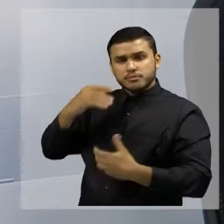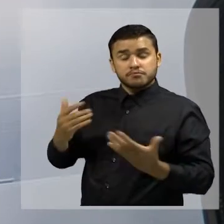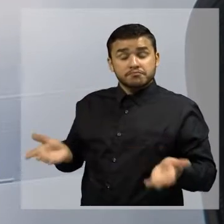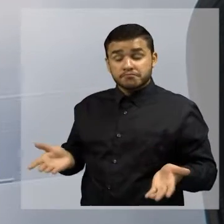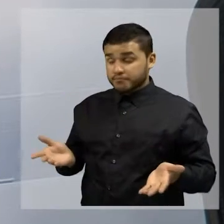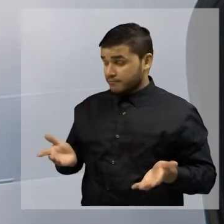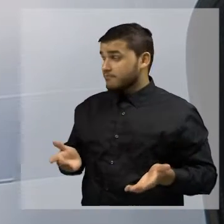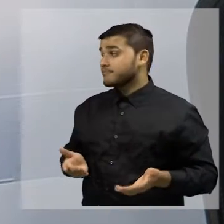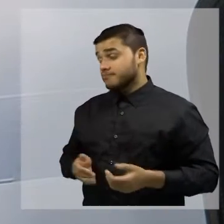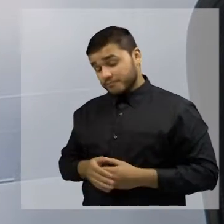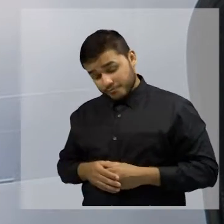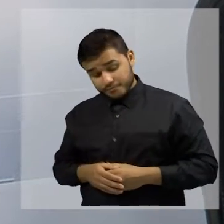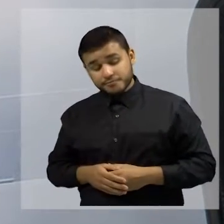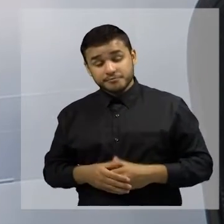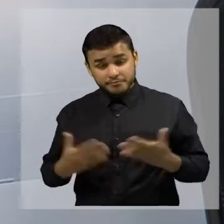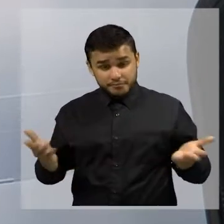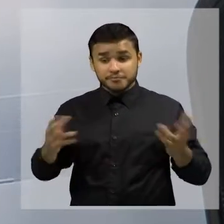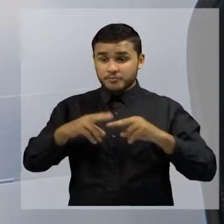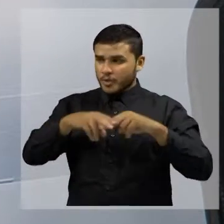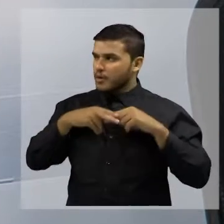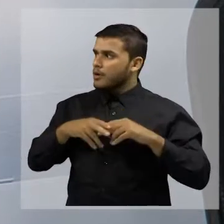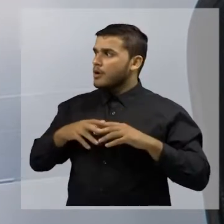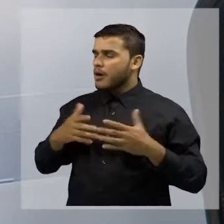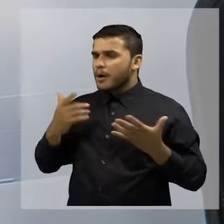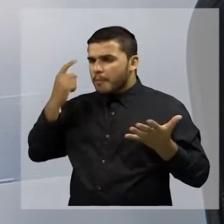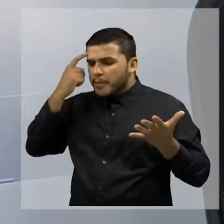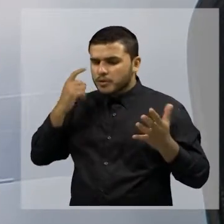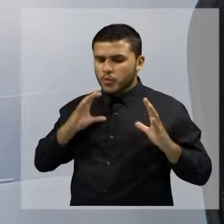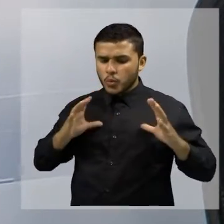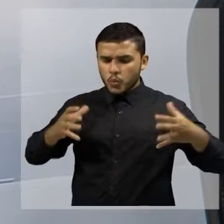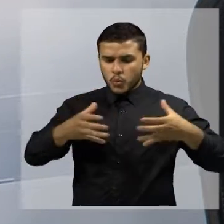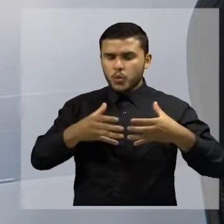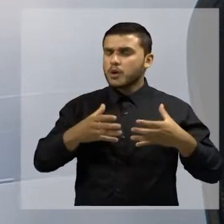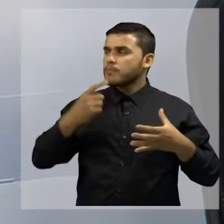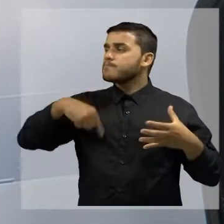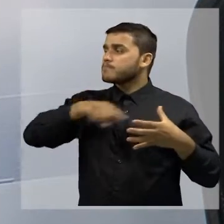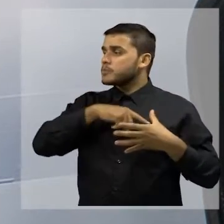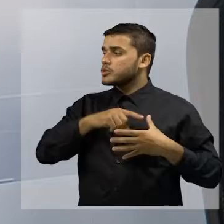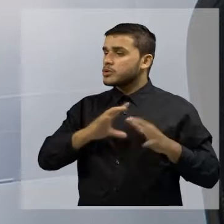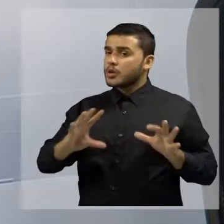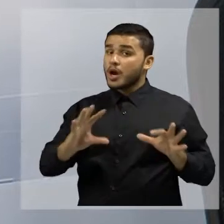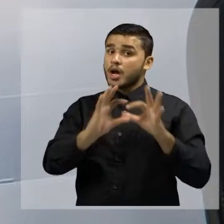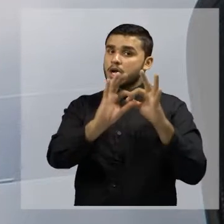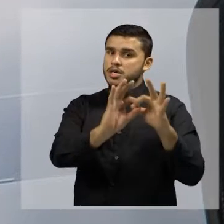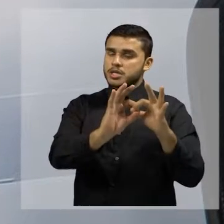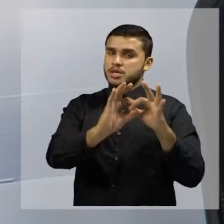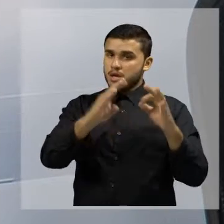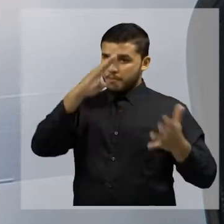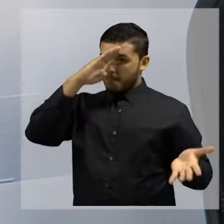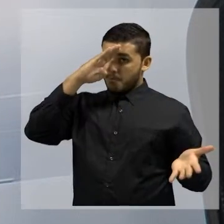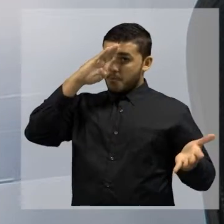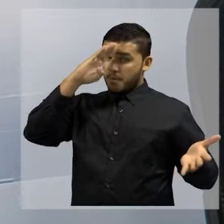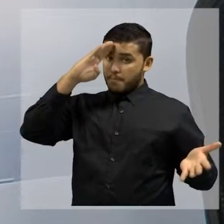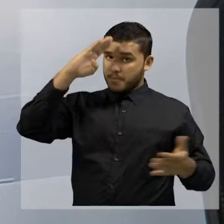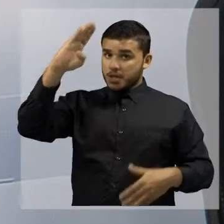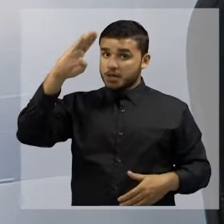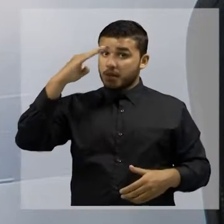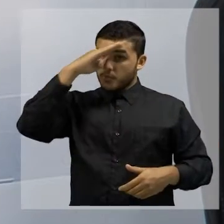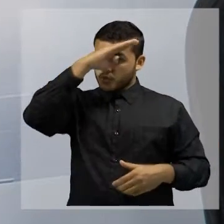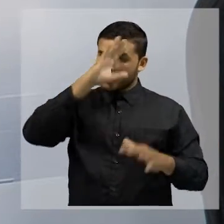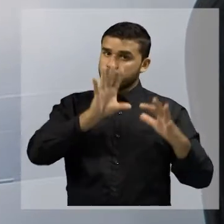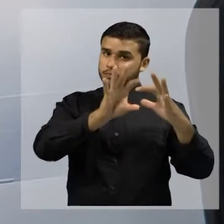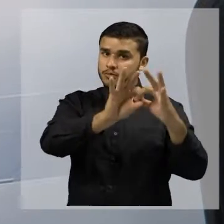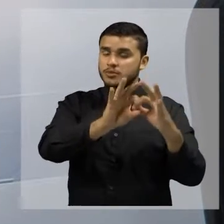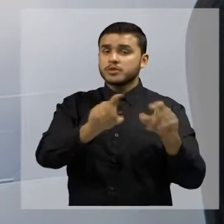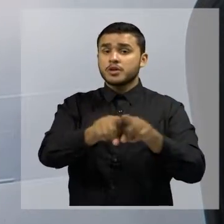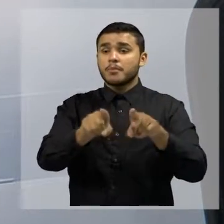dos punhais silenciosos dentro do governo federal, que é entre a ala ligada aos militares e a economia, contra